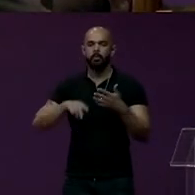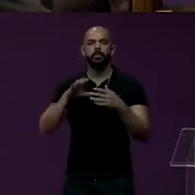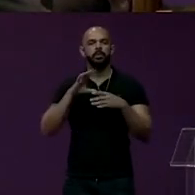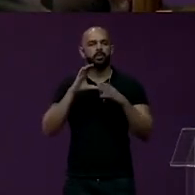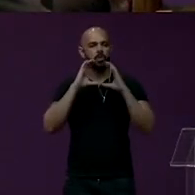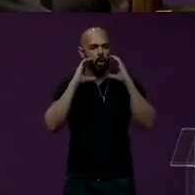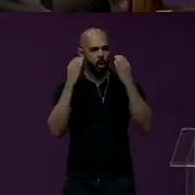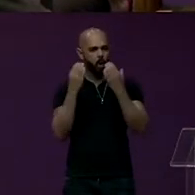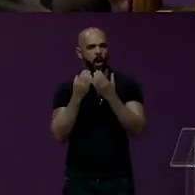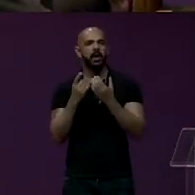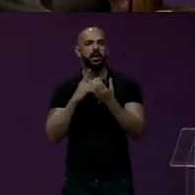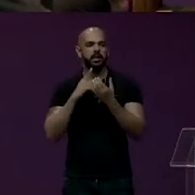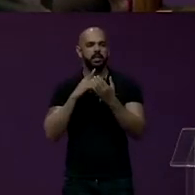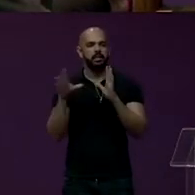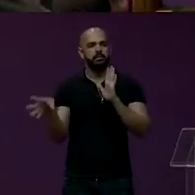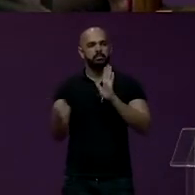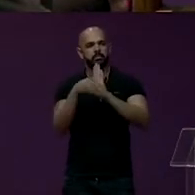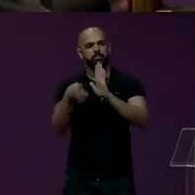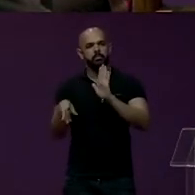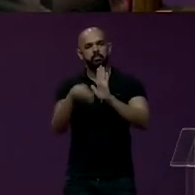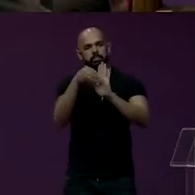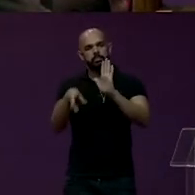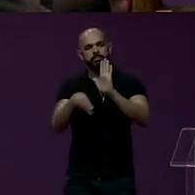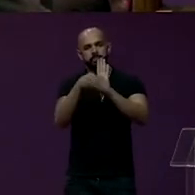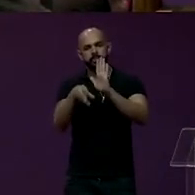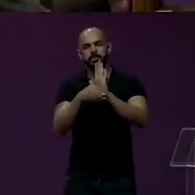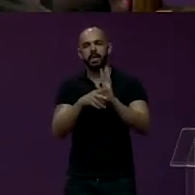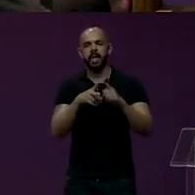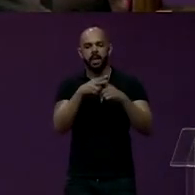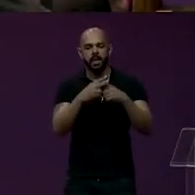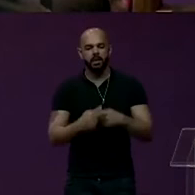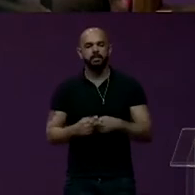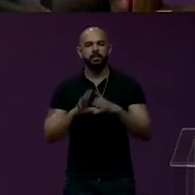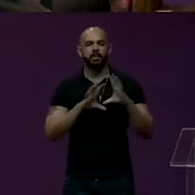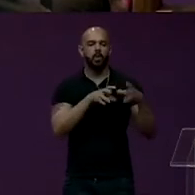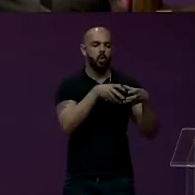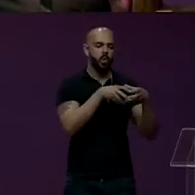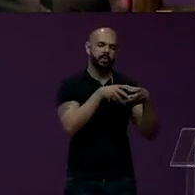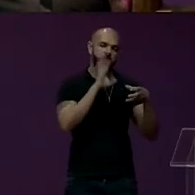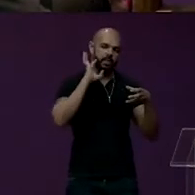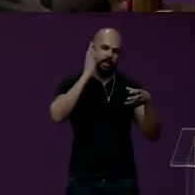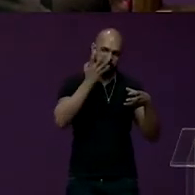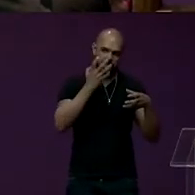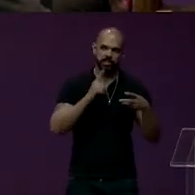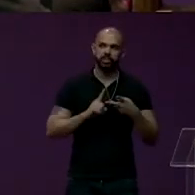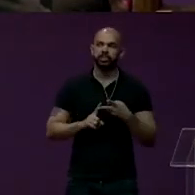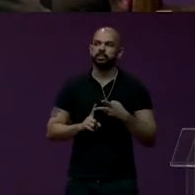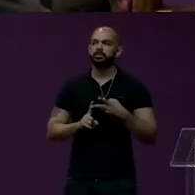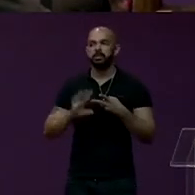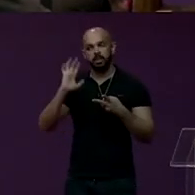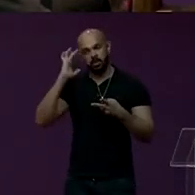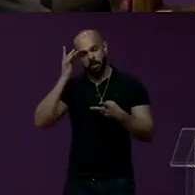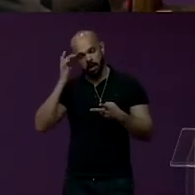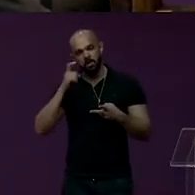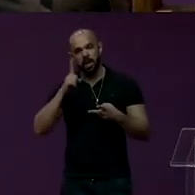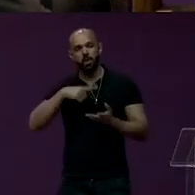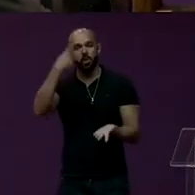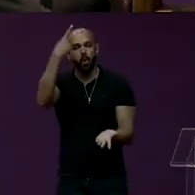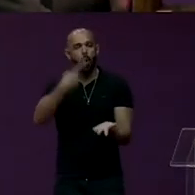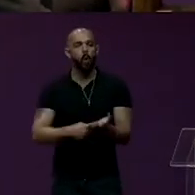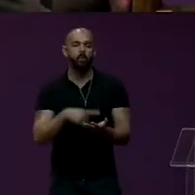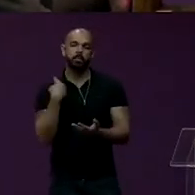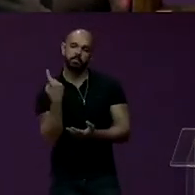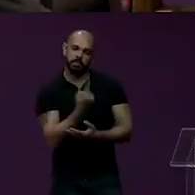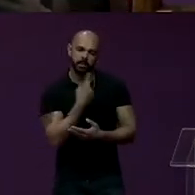Congresso, ele teve várias contribuições de revisão por parte do nosso Conselho Deliberativo. Então, acho que é um